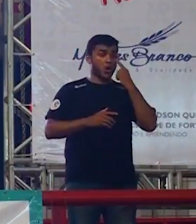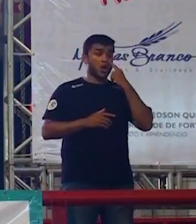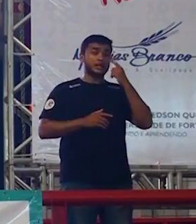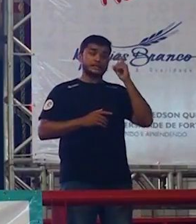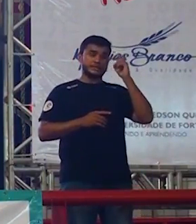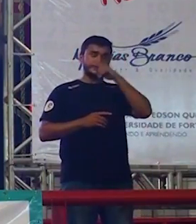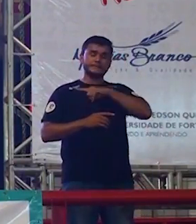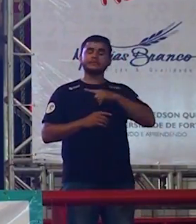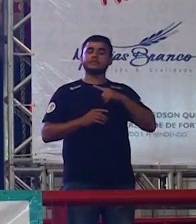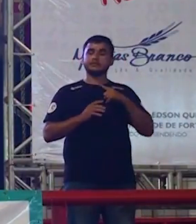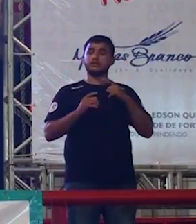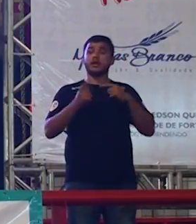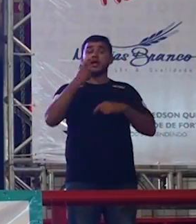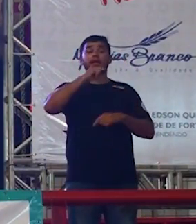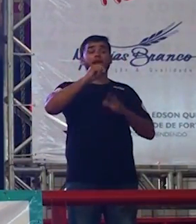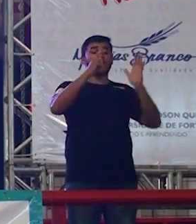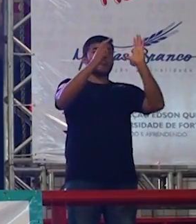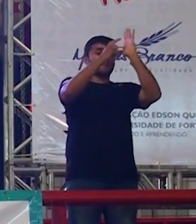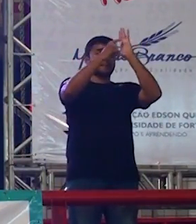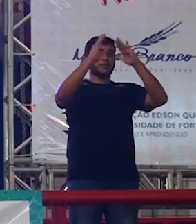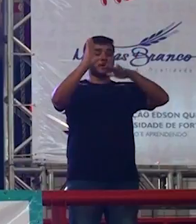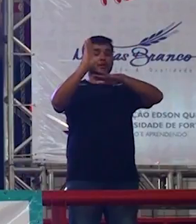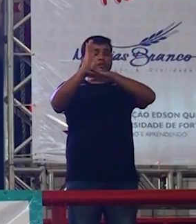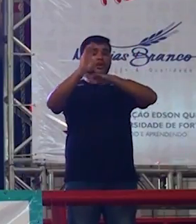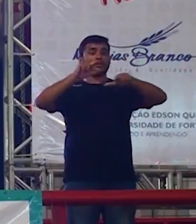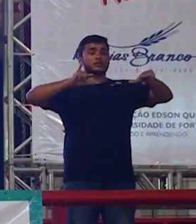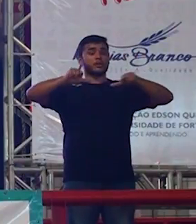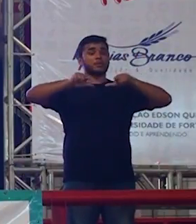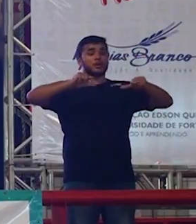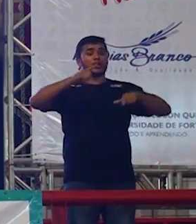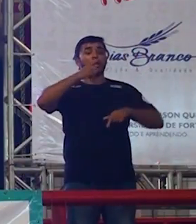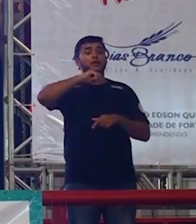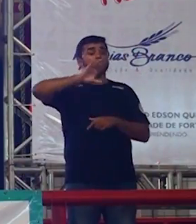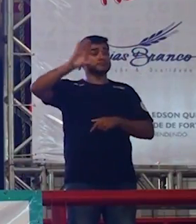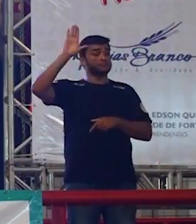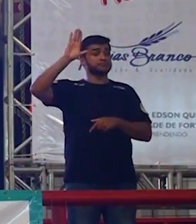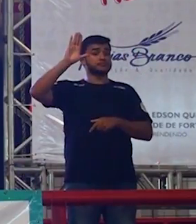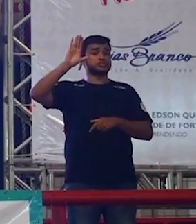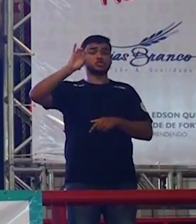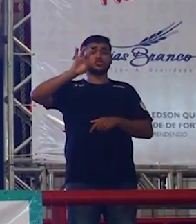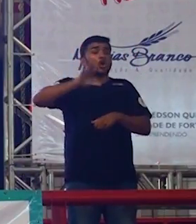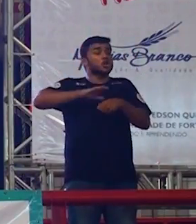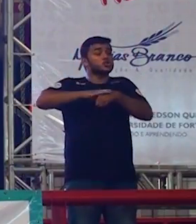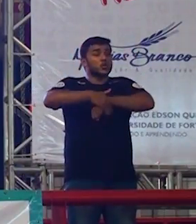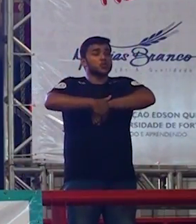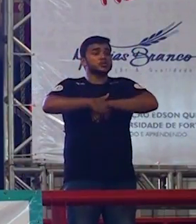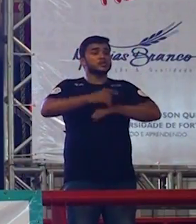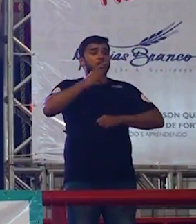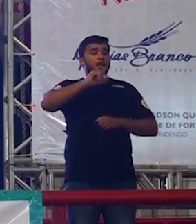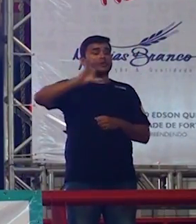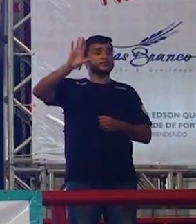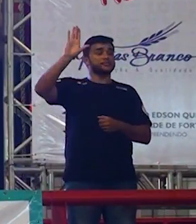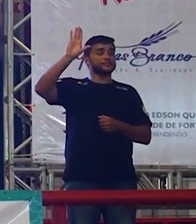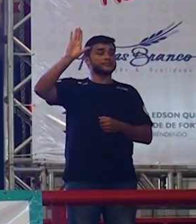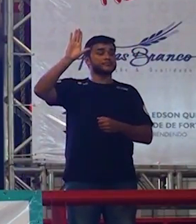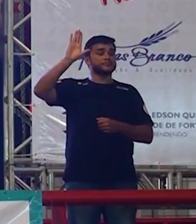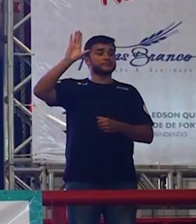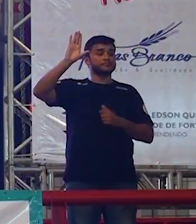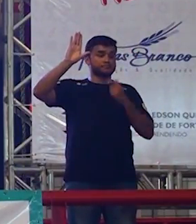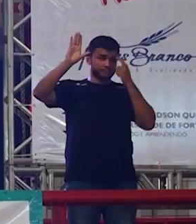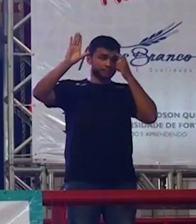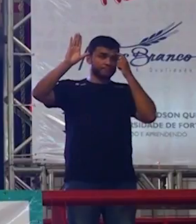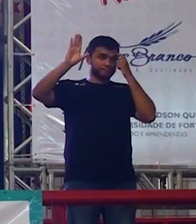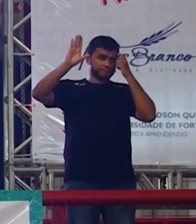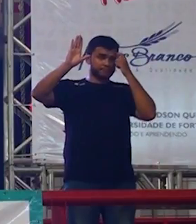Quem aqui trabalha o dia todo e só teria a noite para estudar? Levanta a mão aí. Ó.